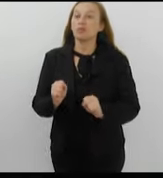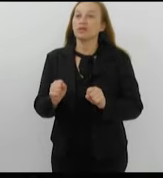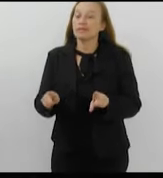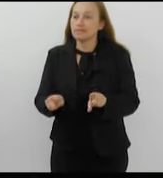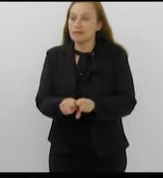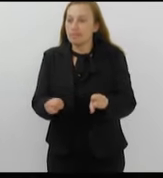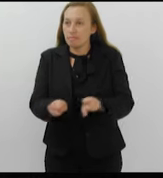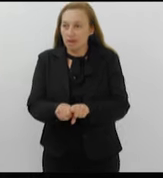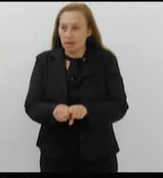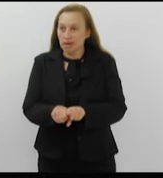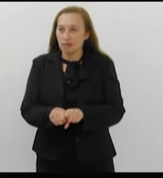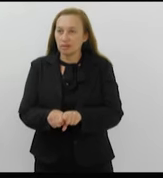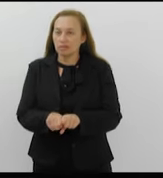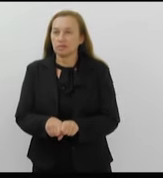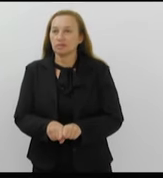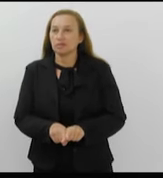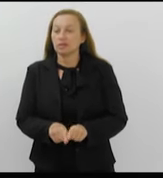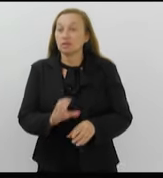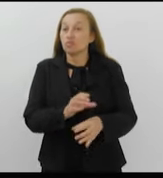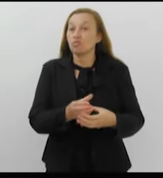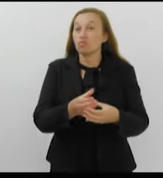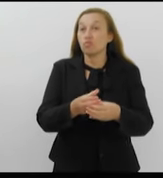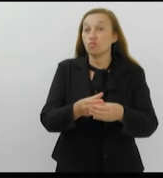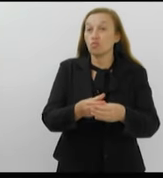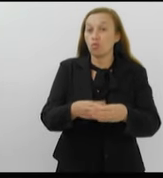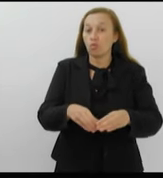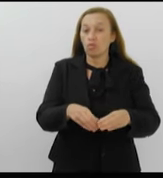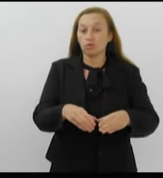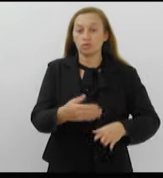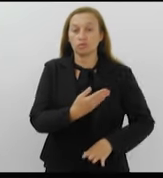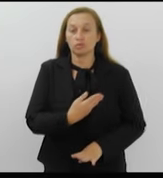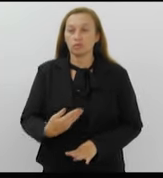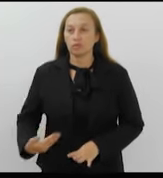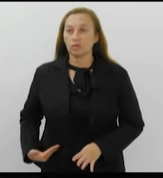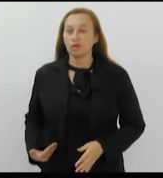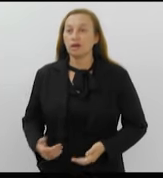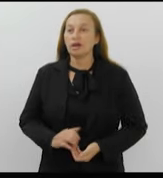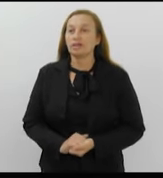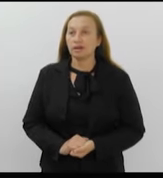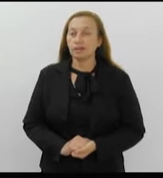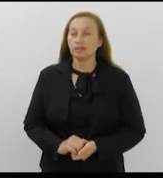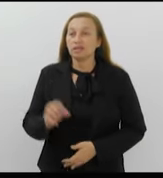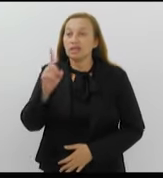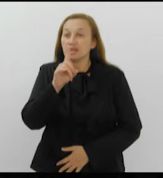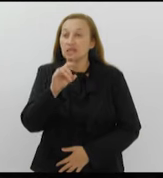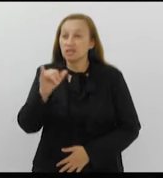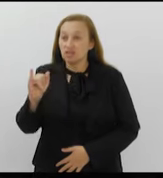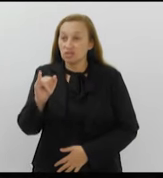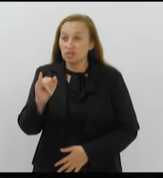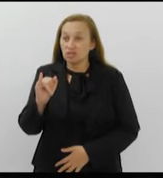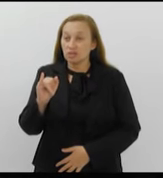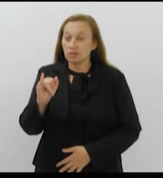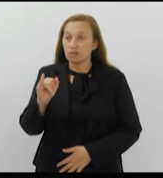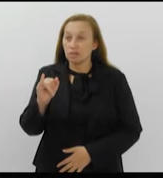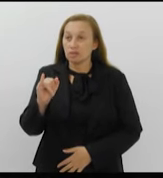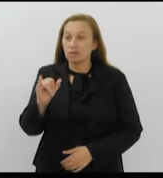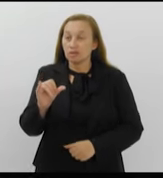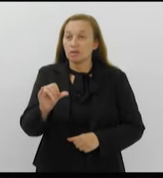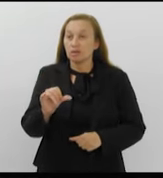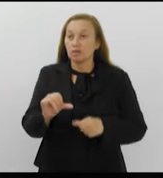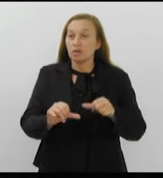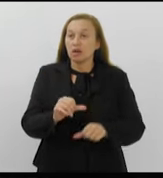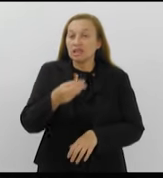também fazer concurso público. E aí essa data foi passou a ser 31 de